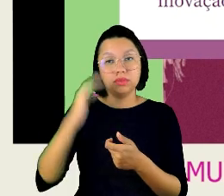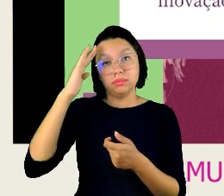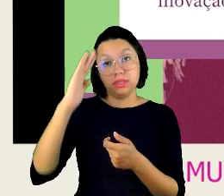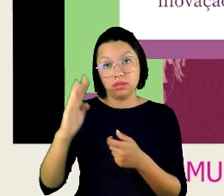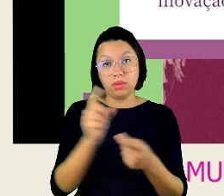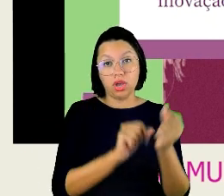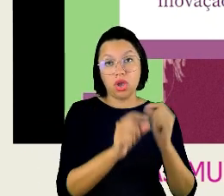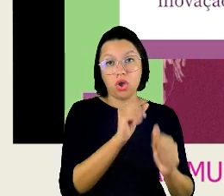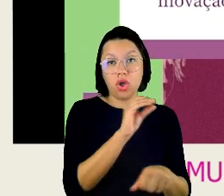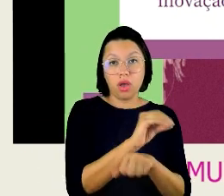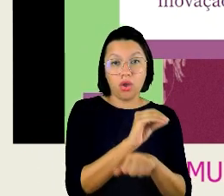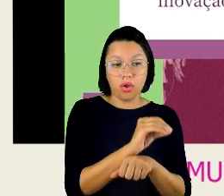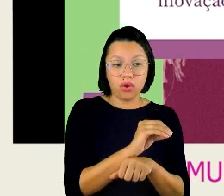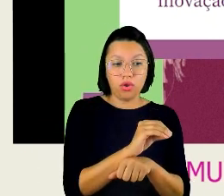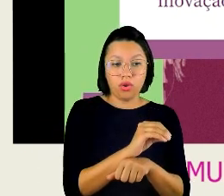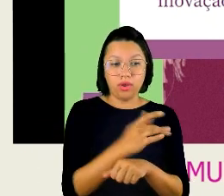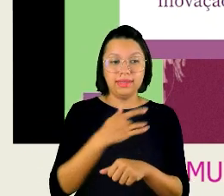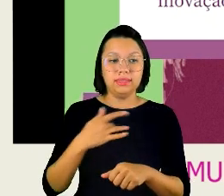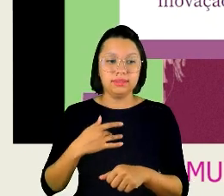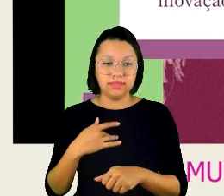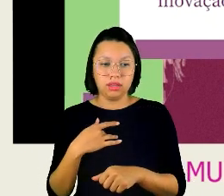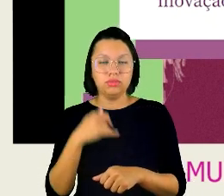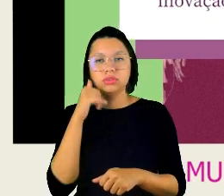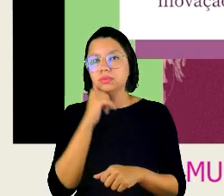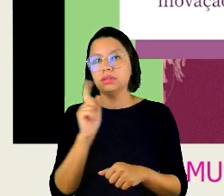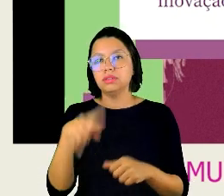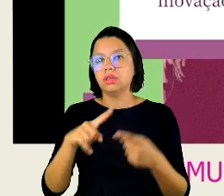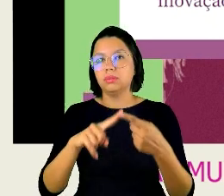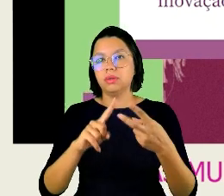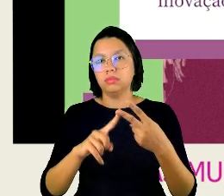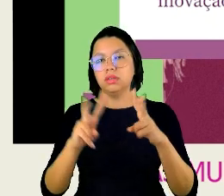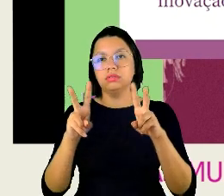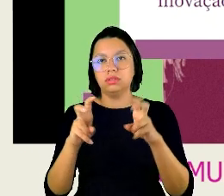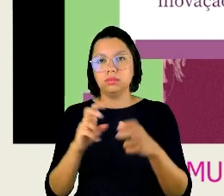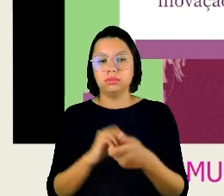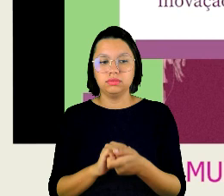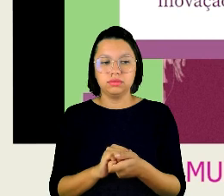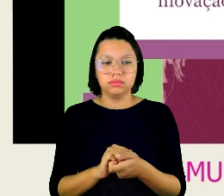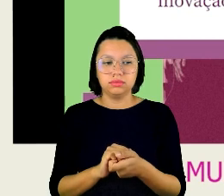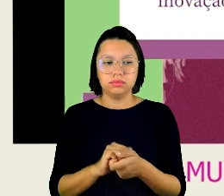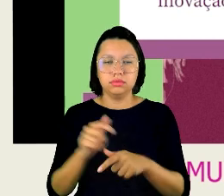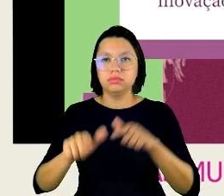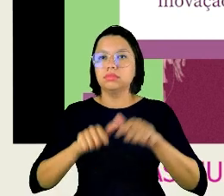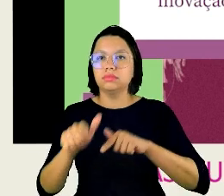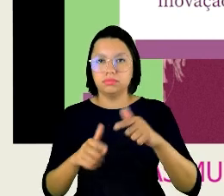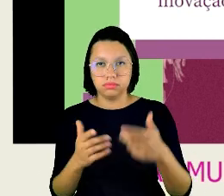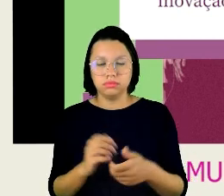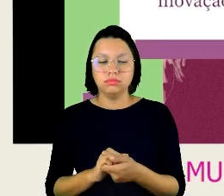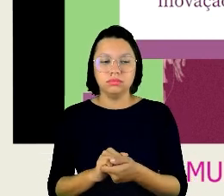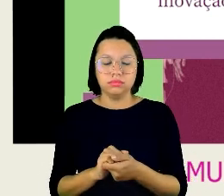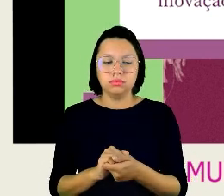principalmente, economia do cuidado e sobre saúde das mulheres, que são os dois temas que a gente trabalhou.